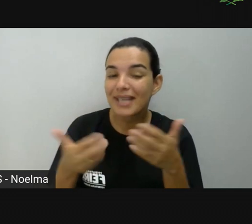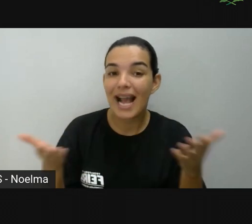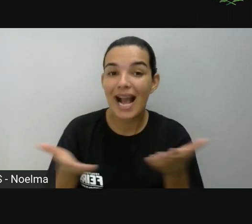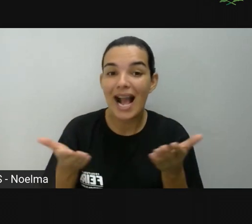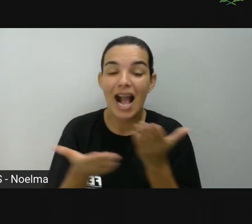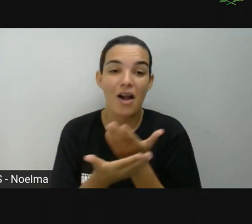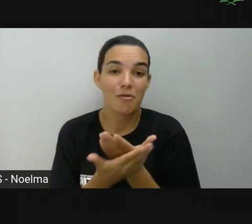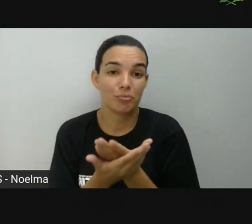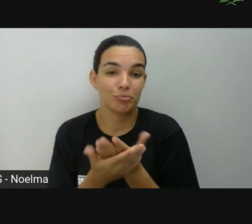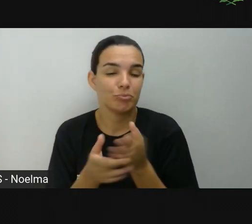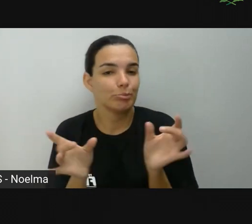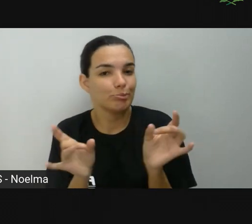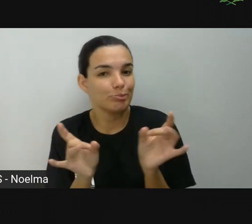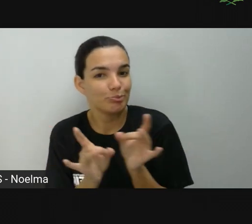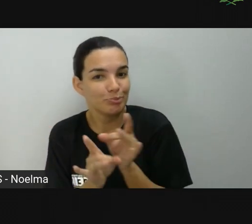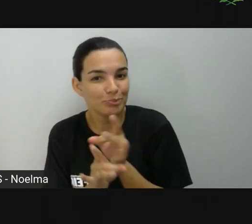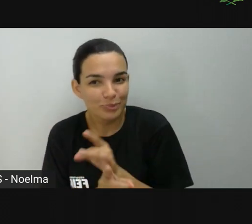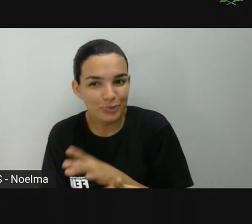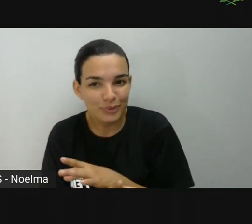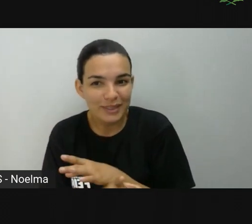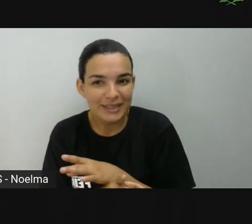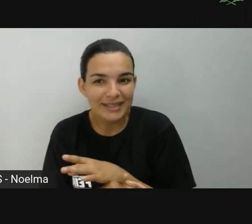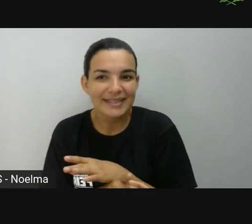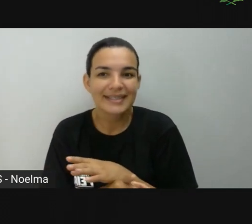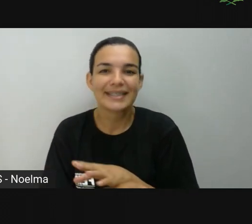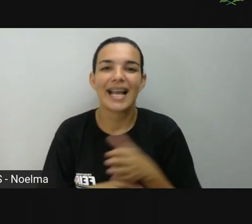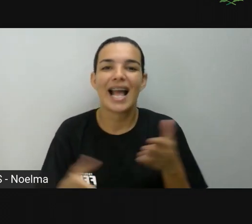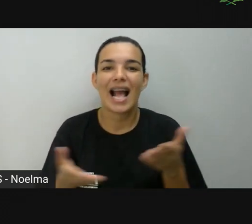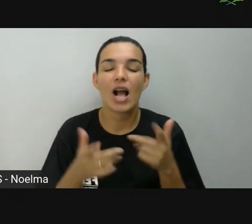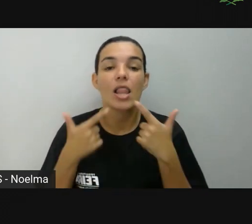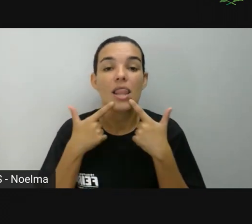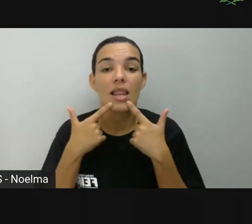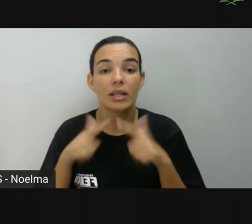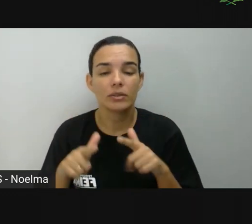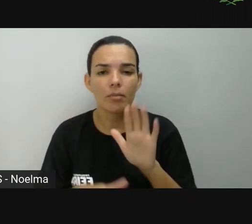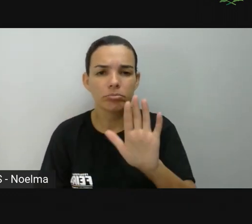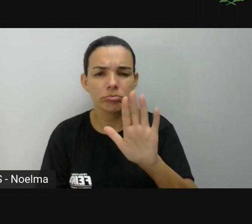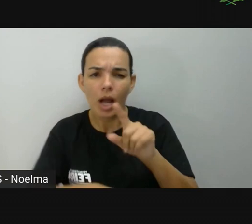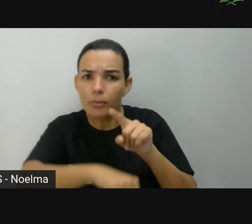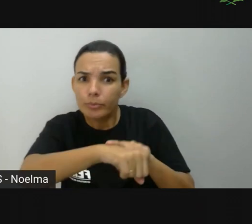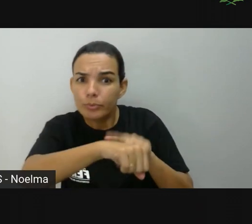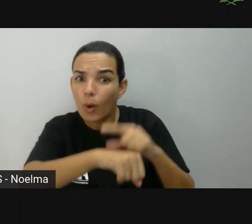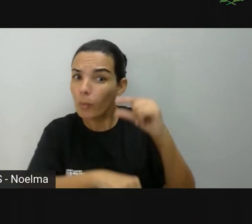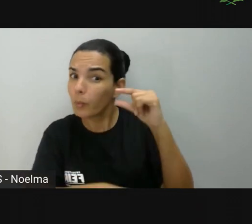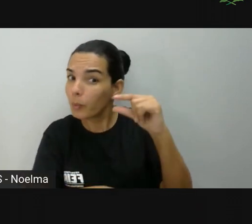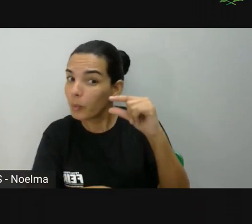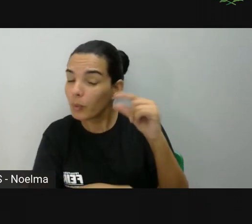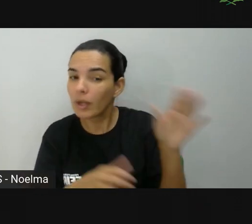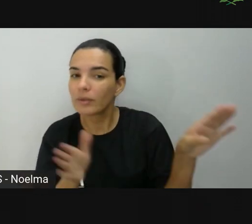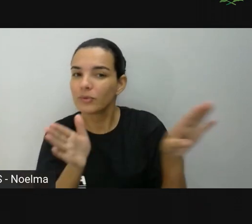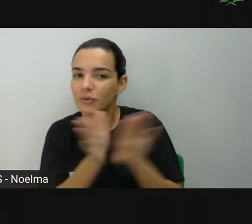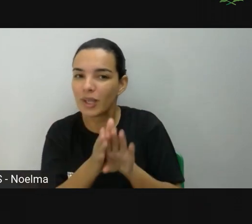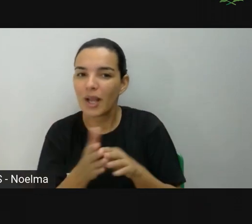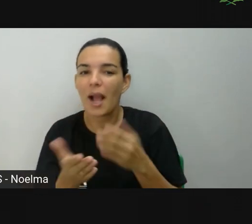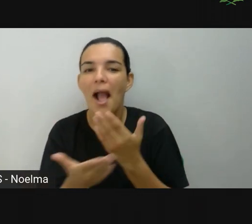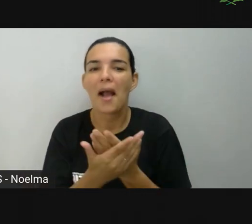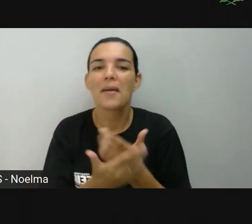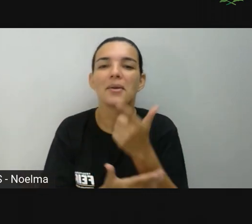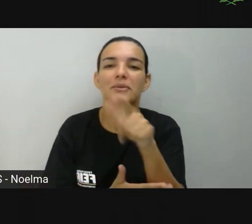nossa aula, ela se encerra por aqui, essa aula de linguagem, mas daqui a pouquinho a gente vem com mais uma